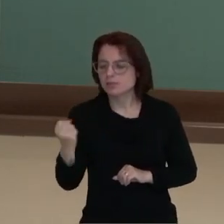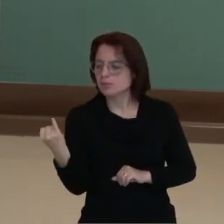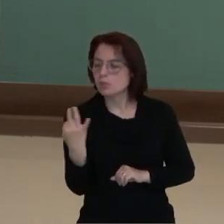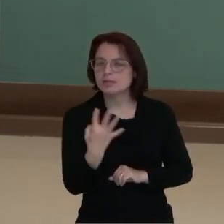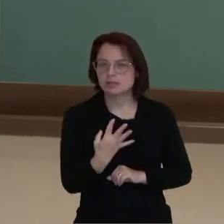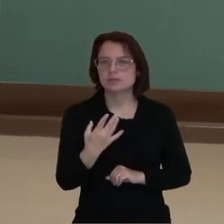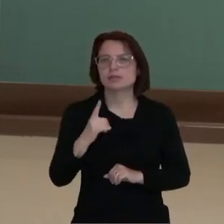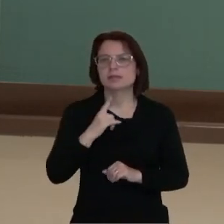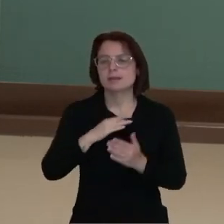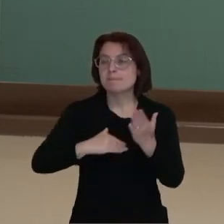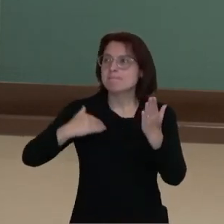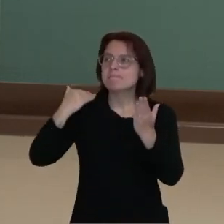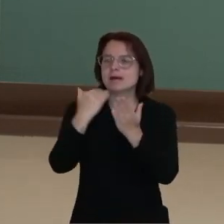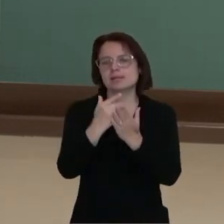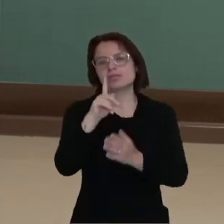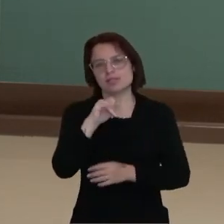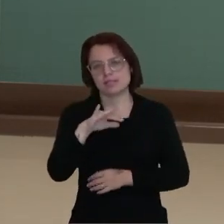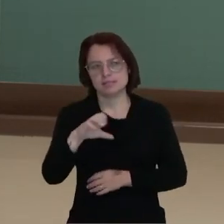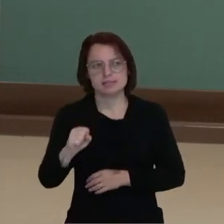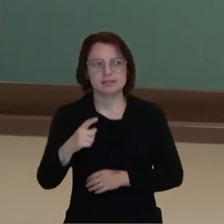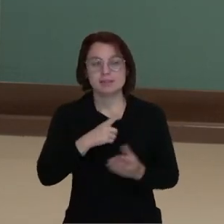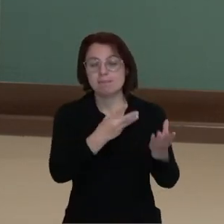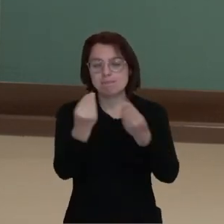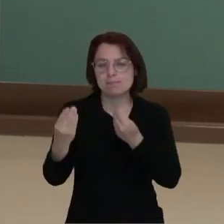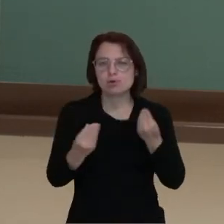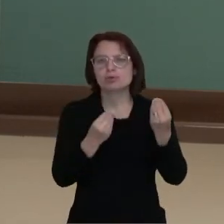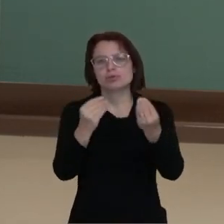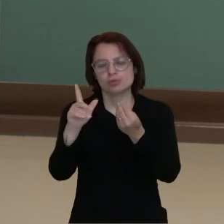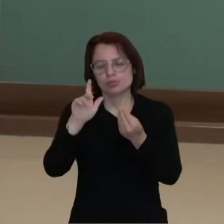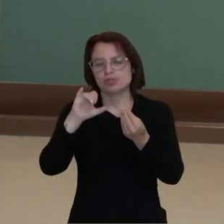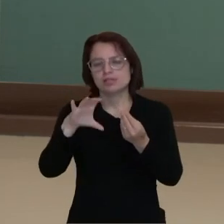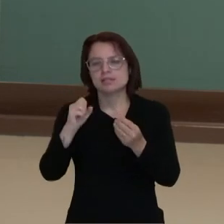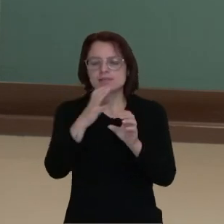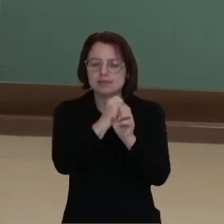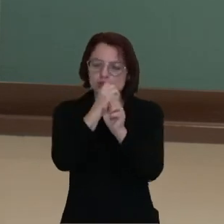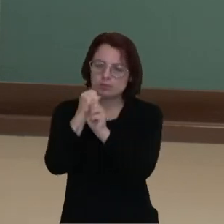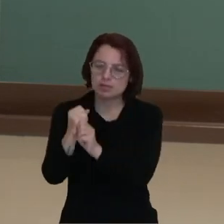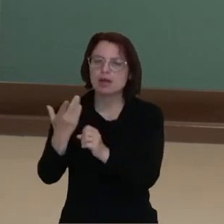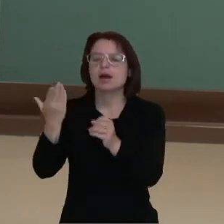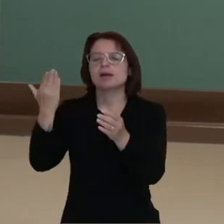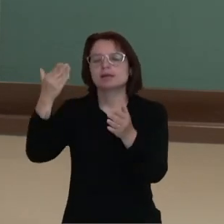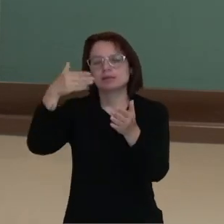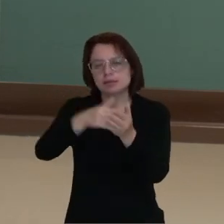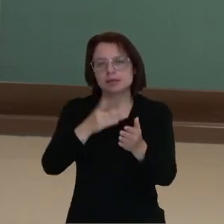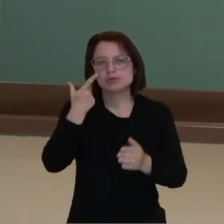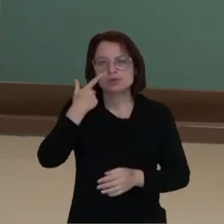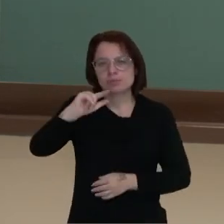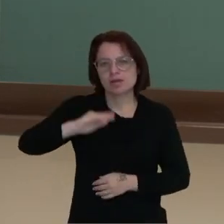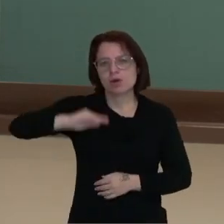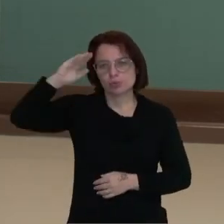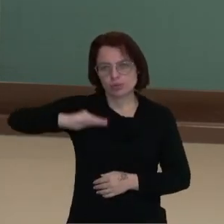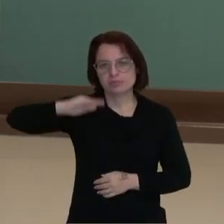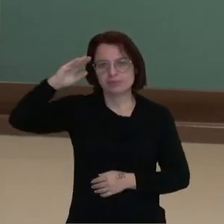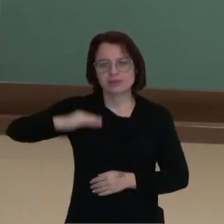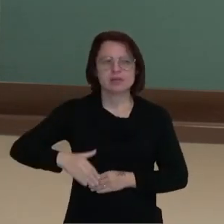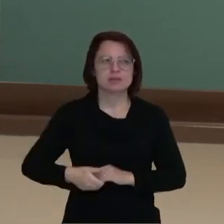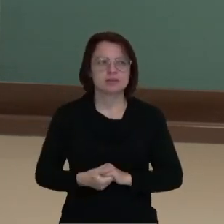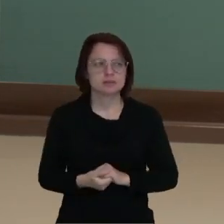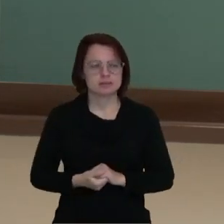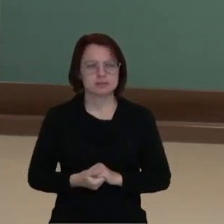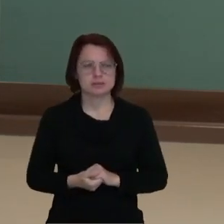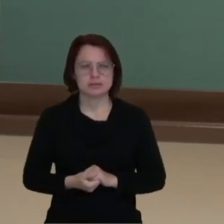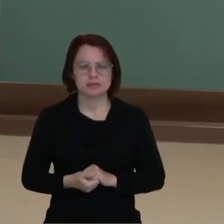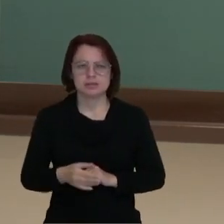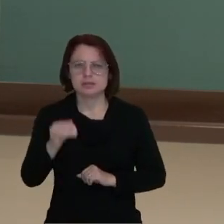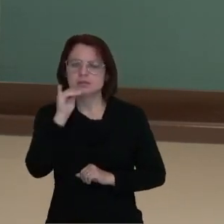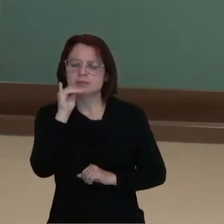tenho mais de um gene, eu tenho vários genes que vão se somando para dar essa altura. Então, lá